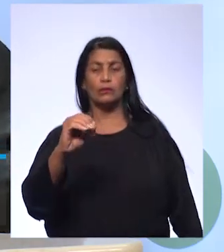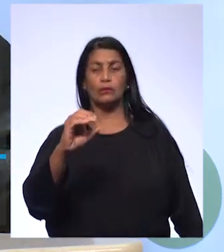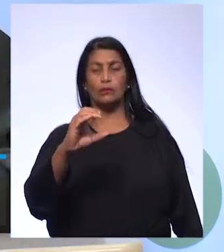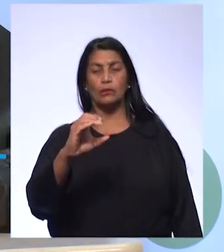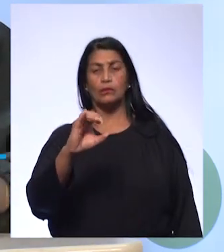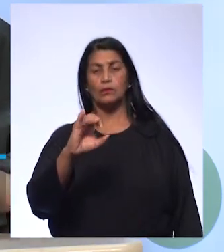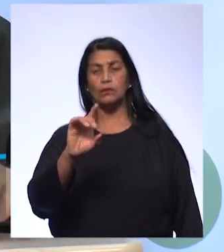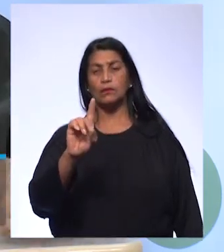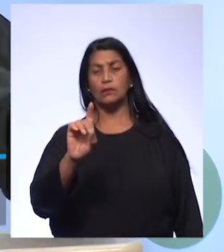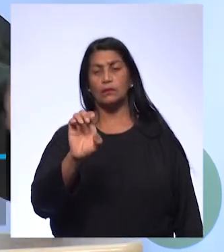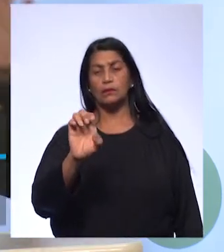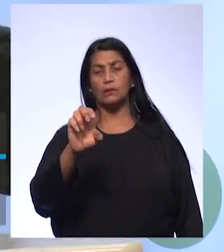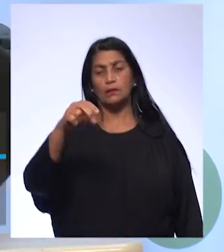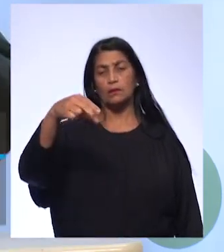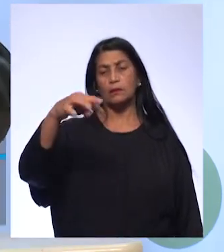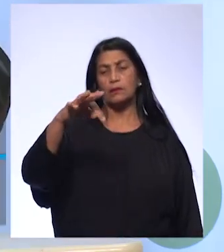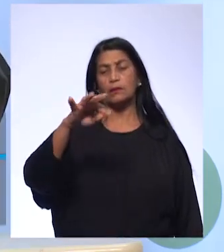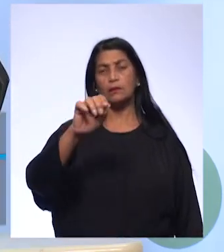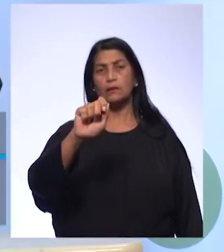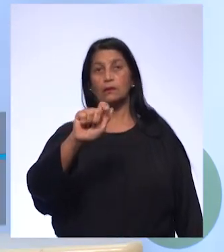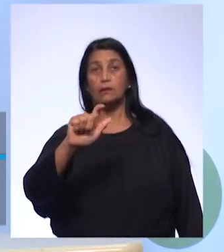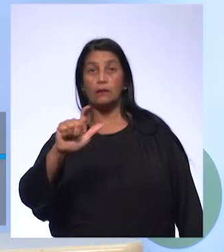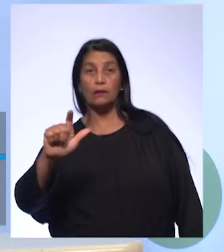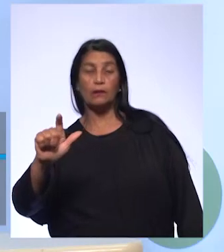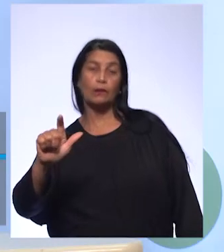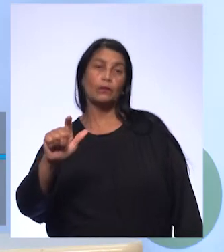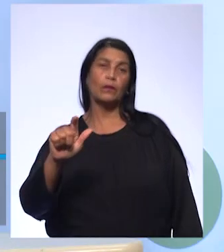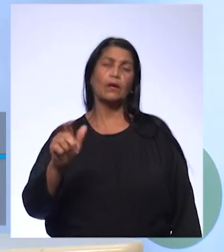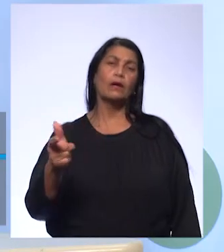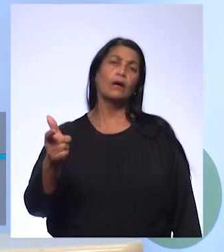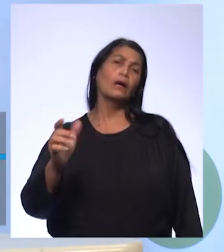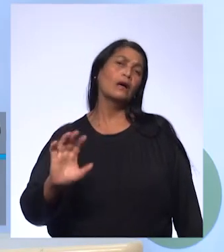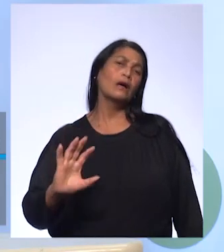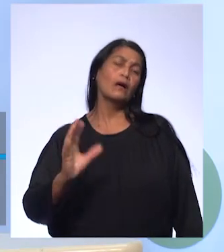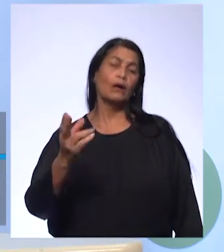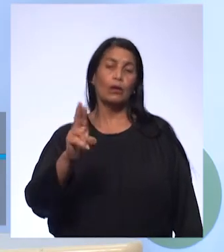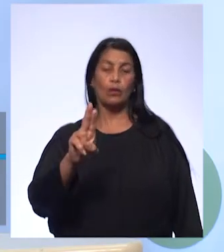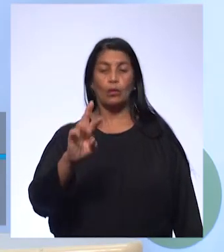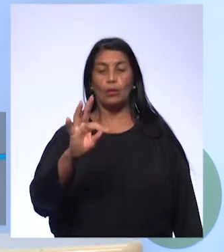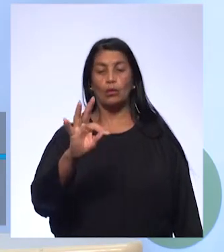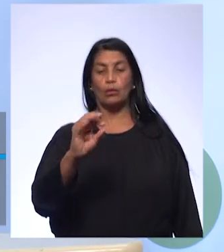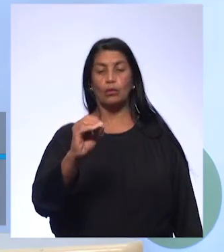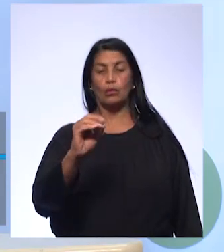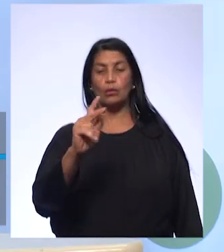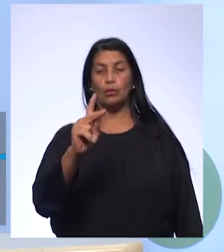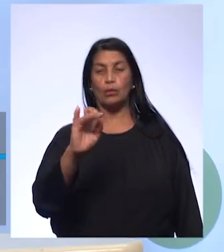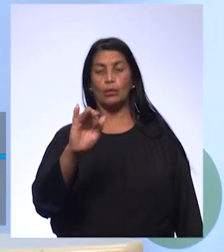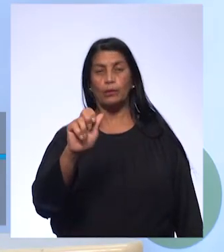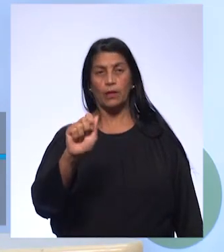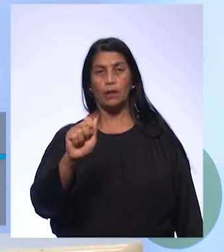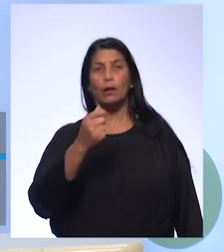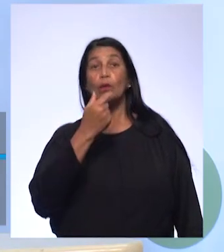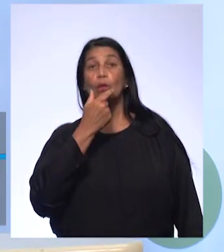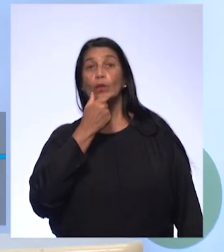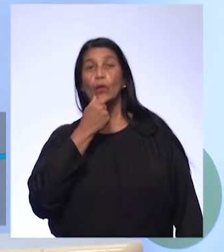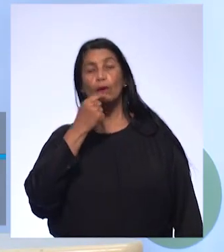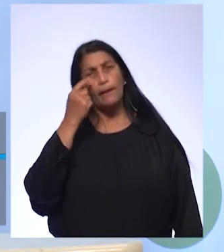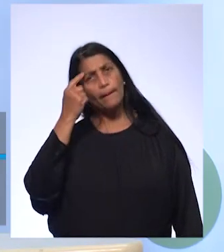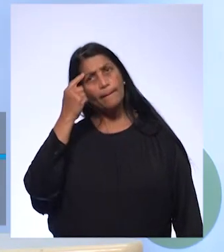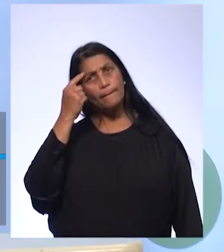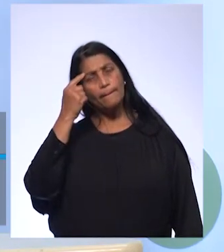se relativizando, e as utopias elas têm o objetivo de fazer com que o homem pense esse